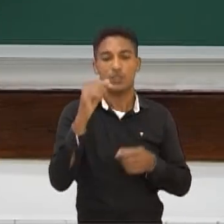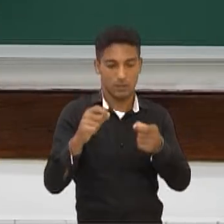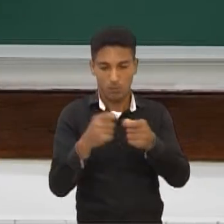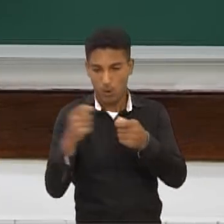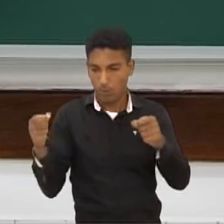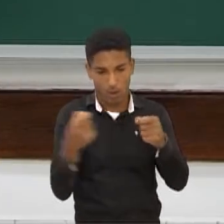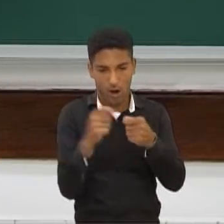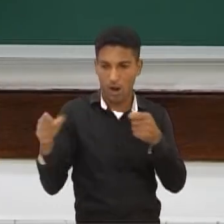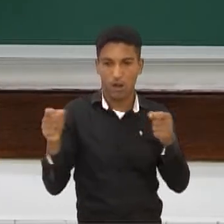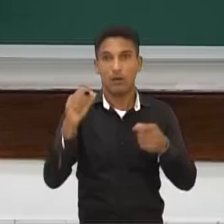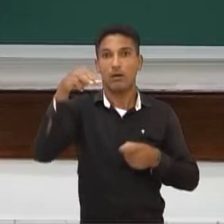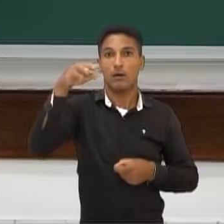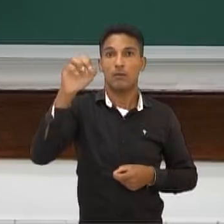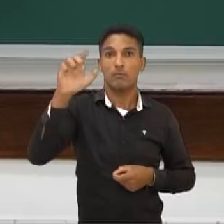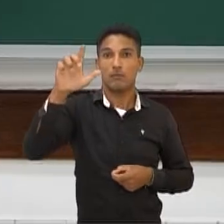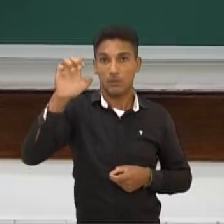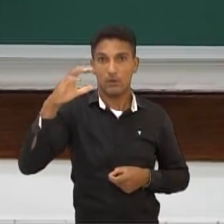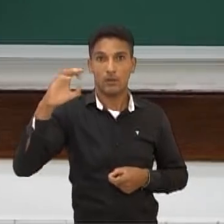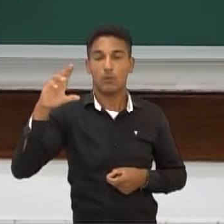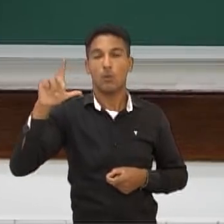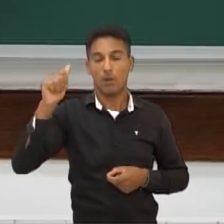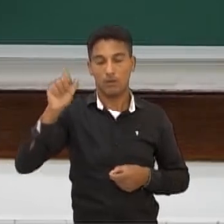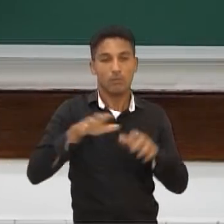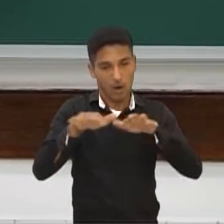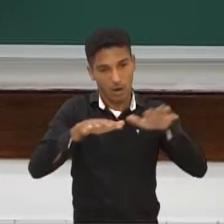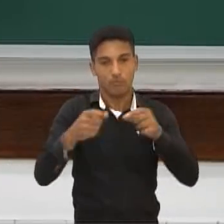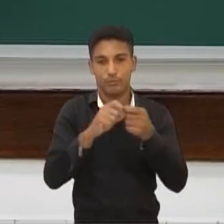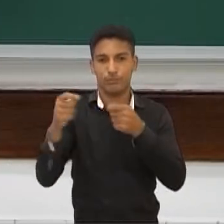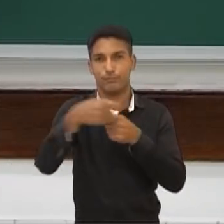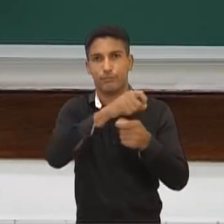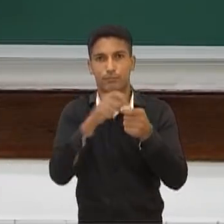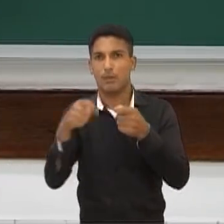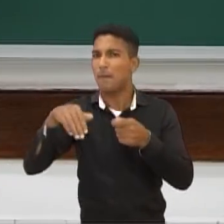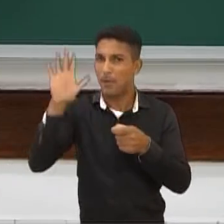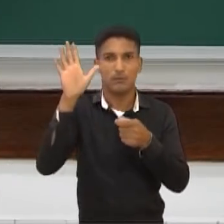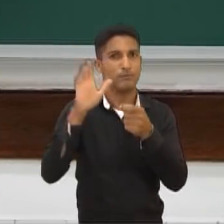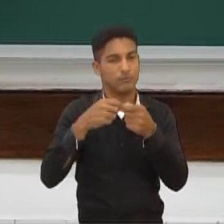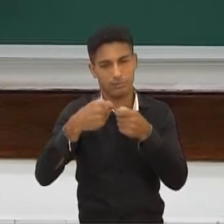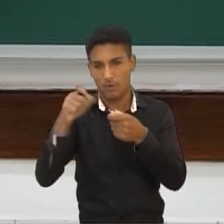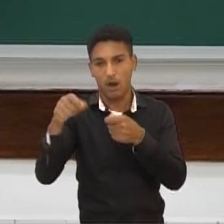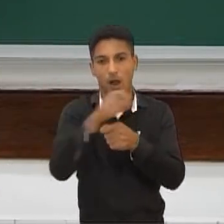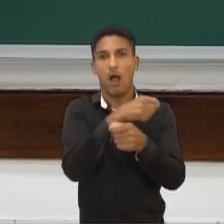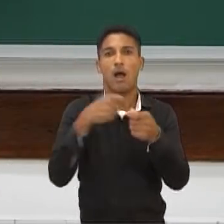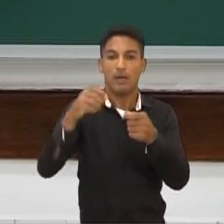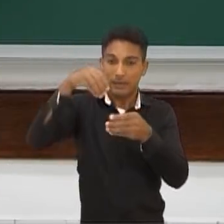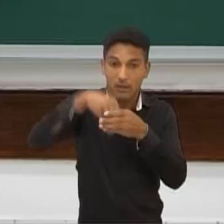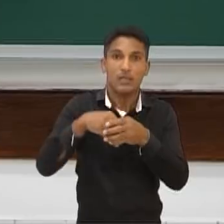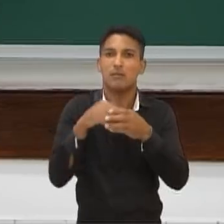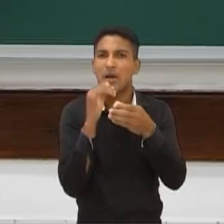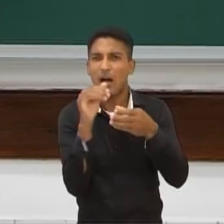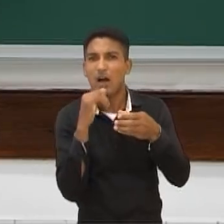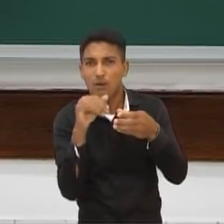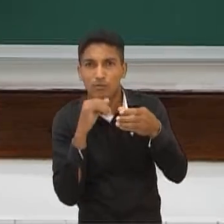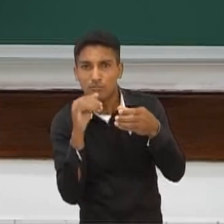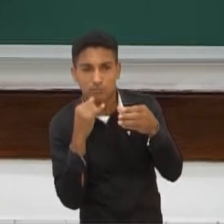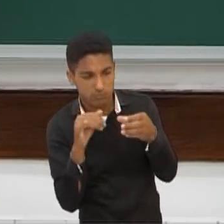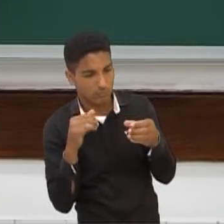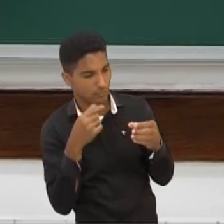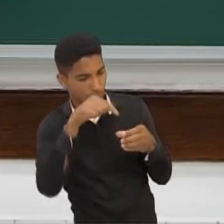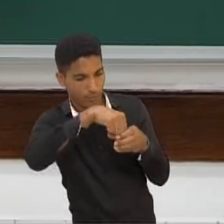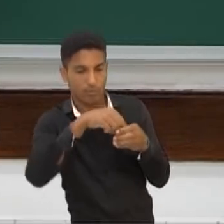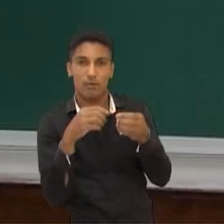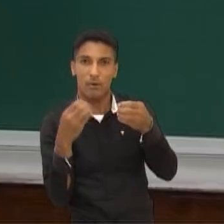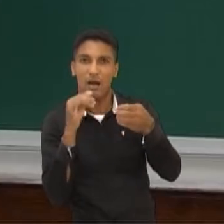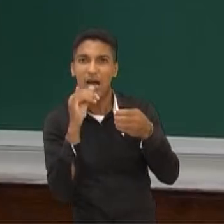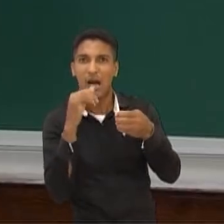tá? As moléculas, elas estão vibrando. E quanto mais elas vibram, mais energia interna esse sistema possui. Então, de um